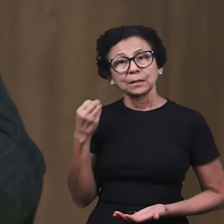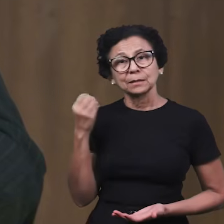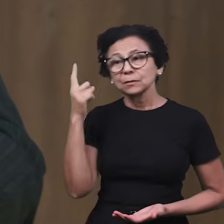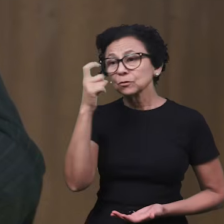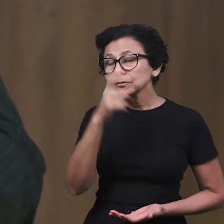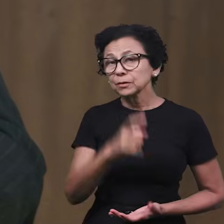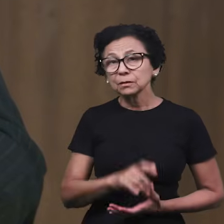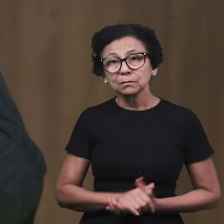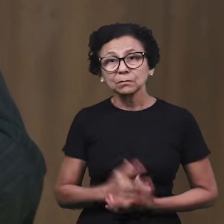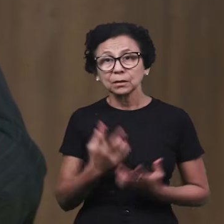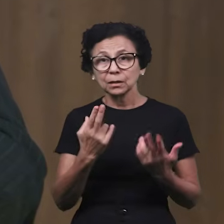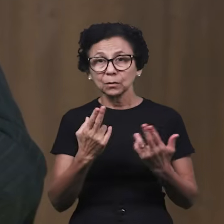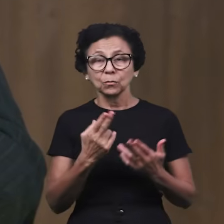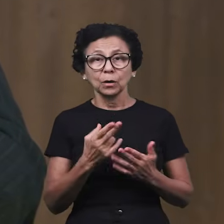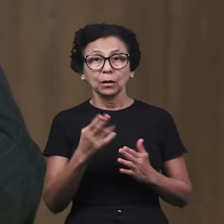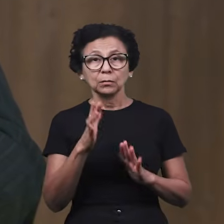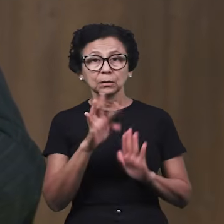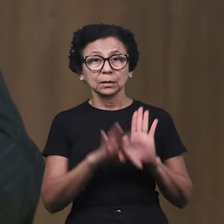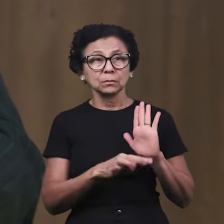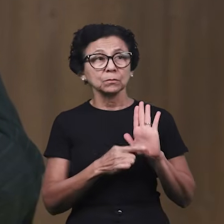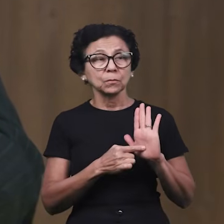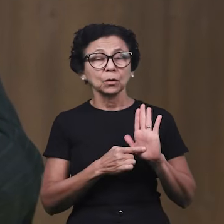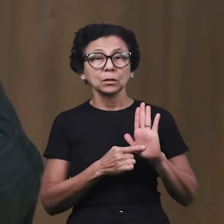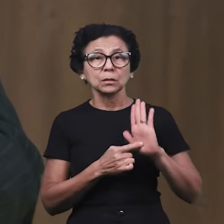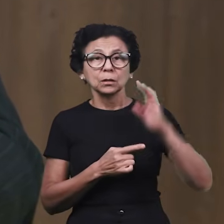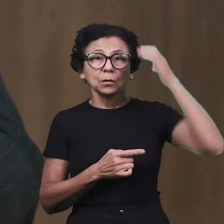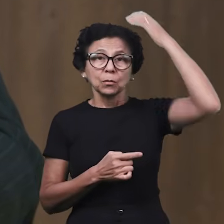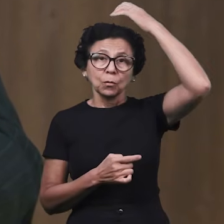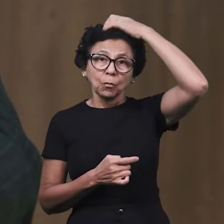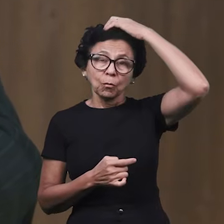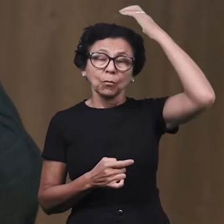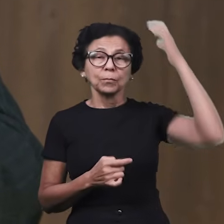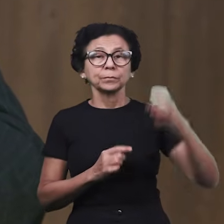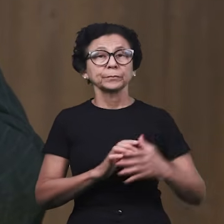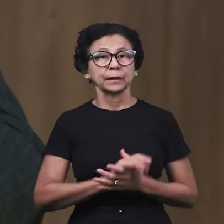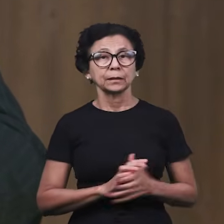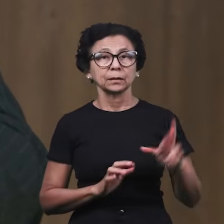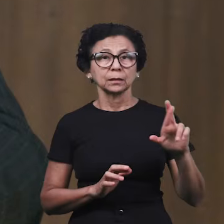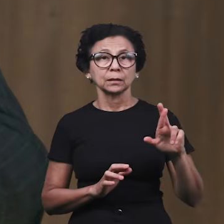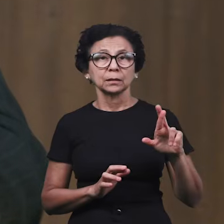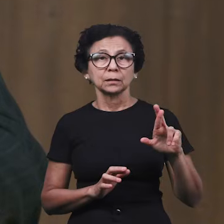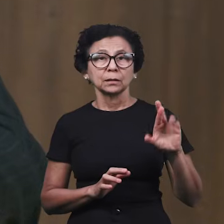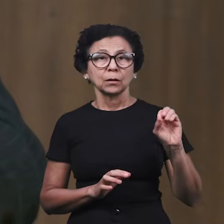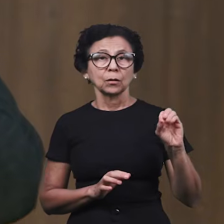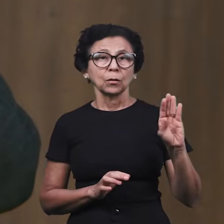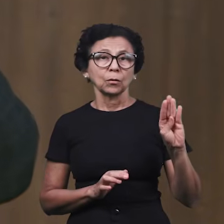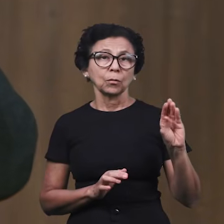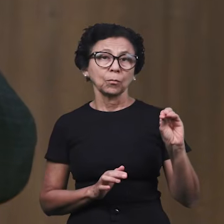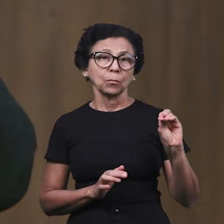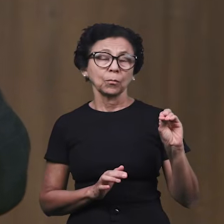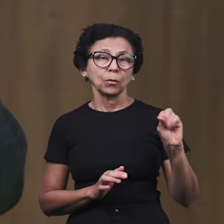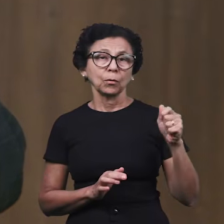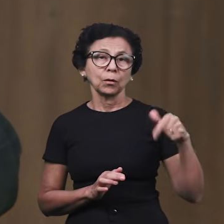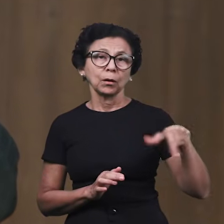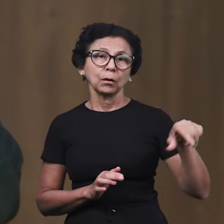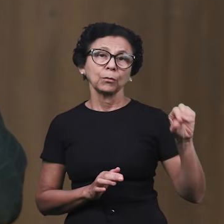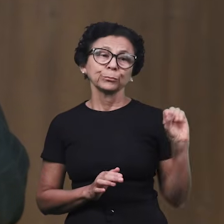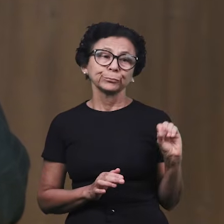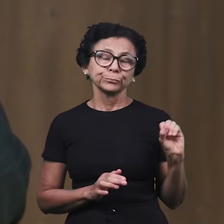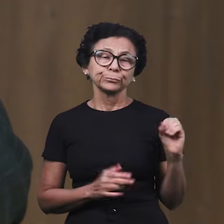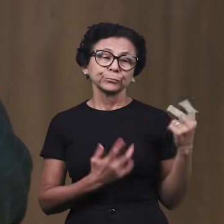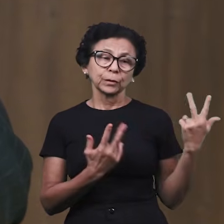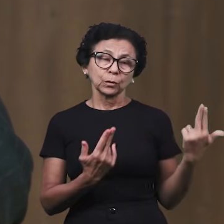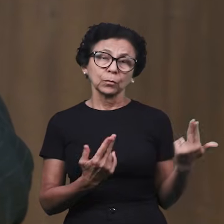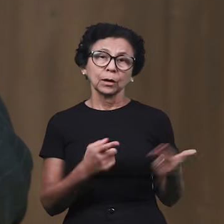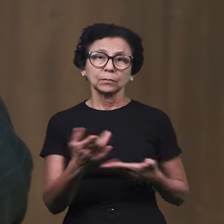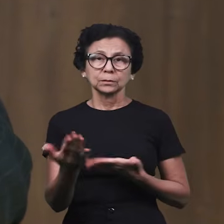negativa como foi com Roboão. Roboão trouxe um prejuízo na nação inteira e este jovem, infelizmente, ele trouxe todo esse prejuízo para a sua